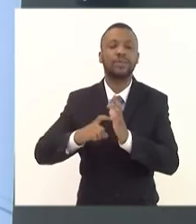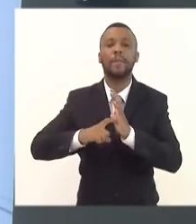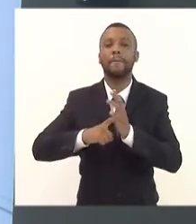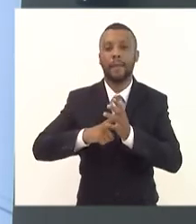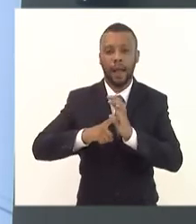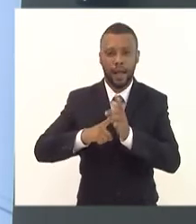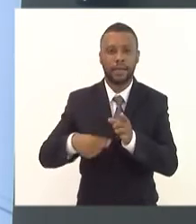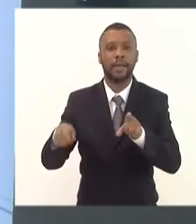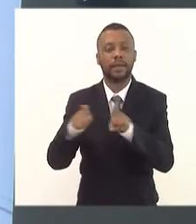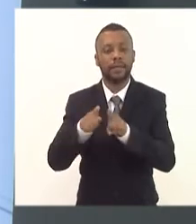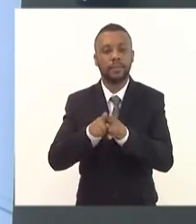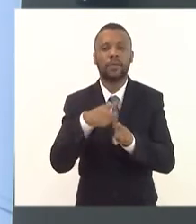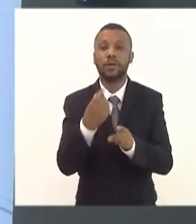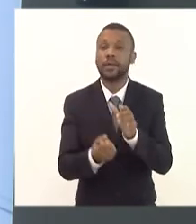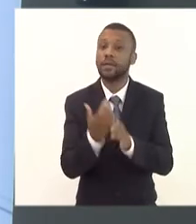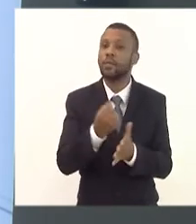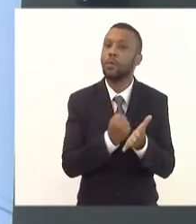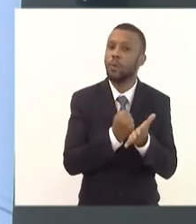também,